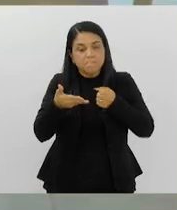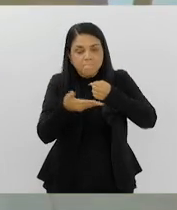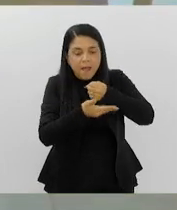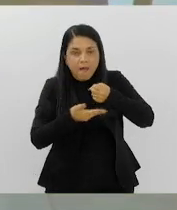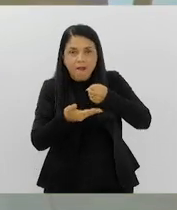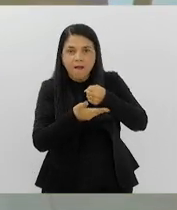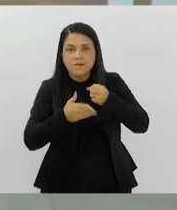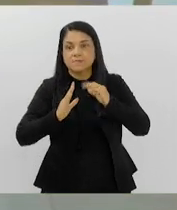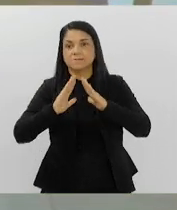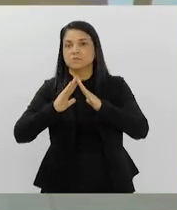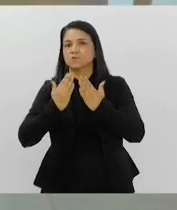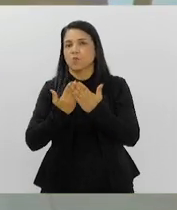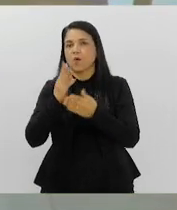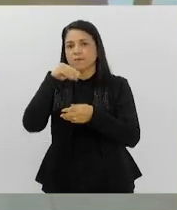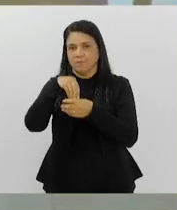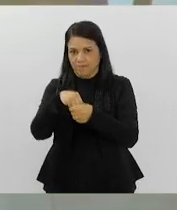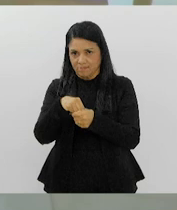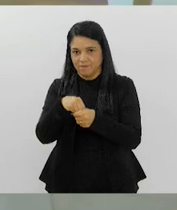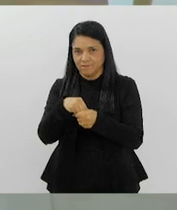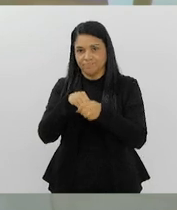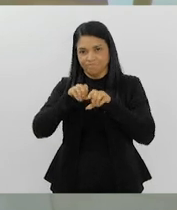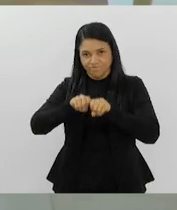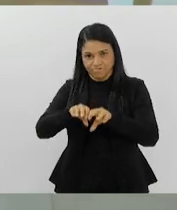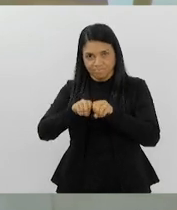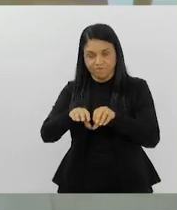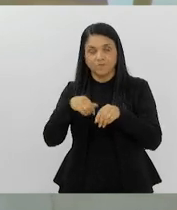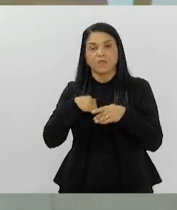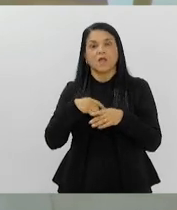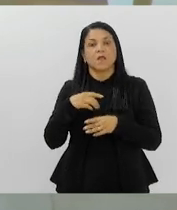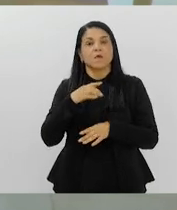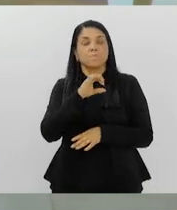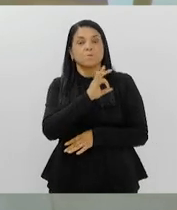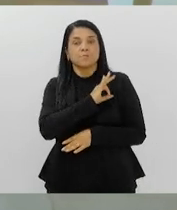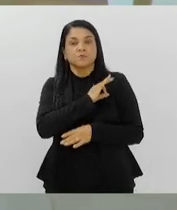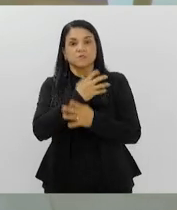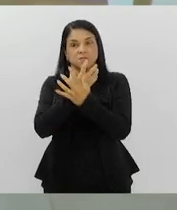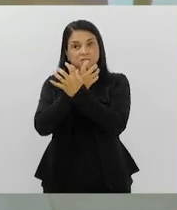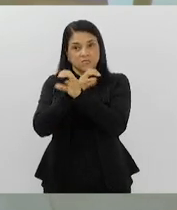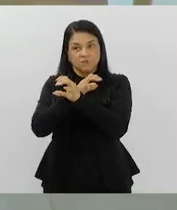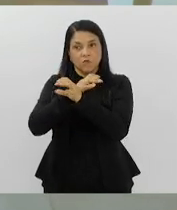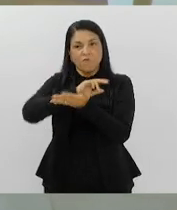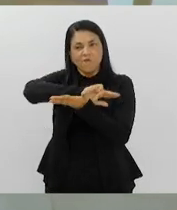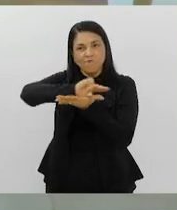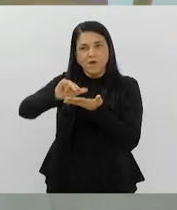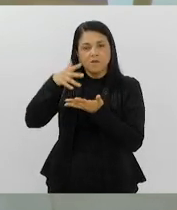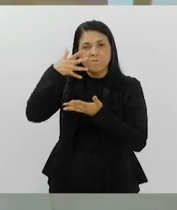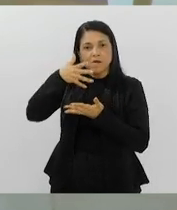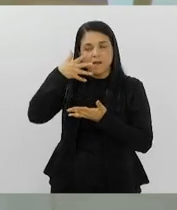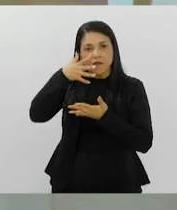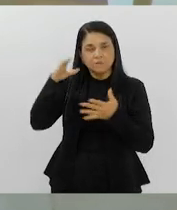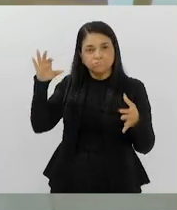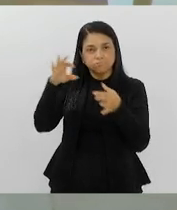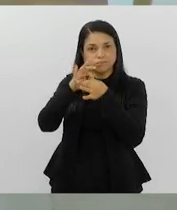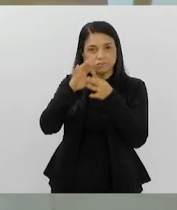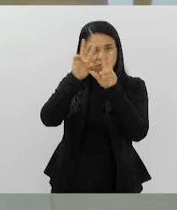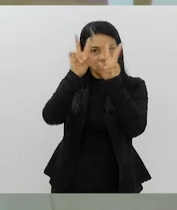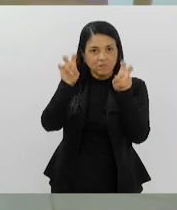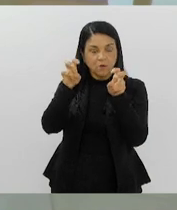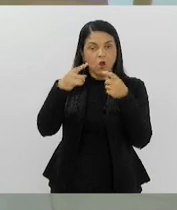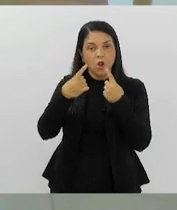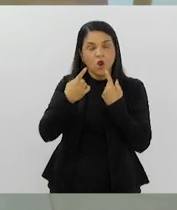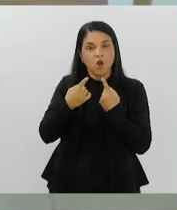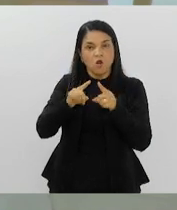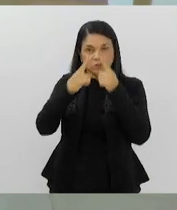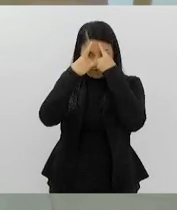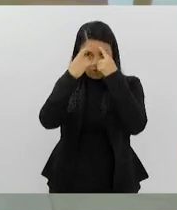escola. A Polícia Civil entra com diversos tipos de palestras. Um que nós elencamos aí é a palestra contra a violência